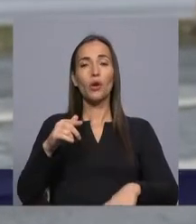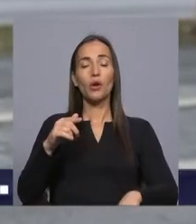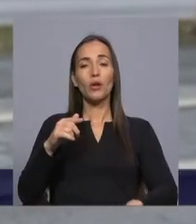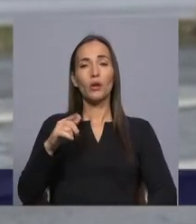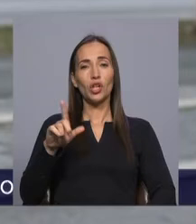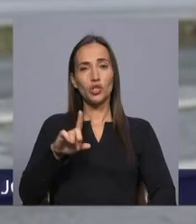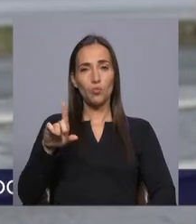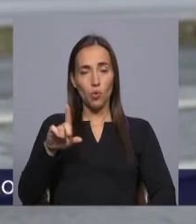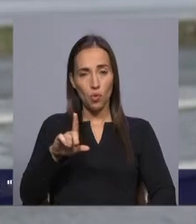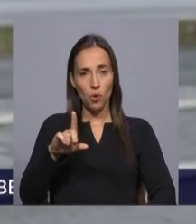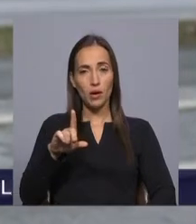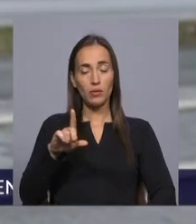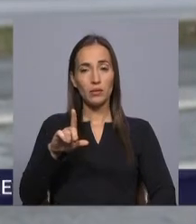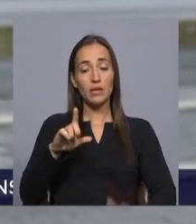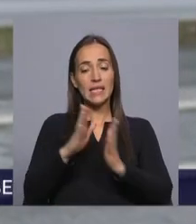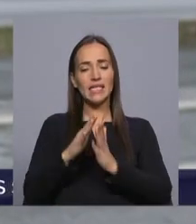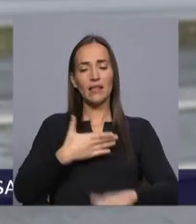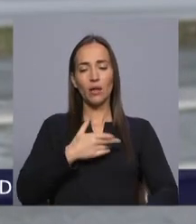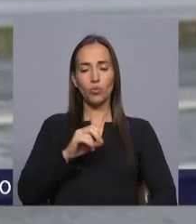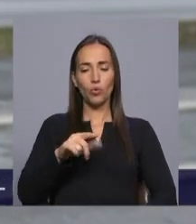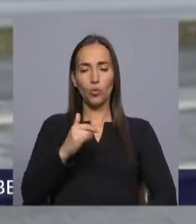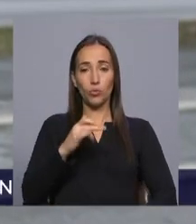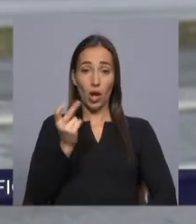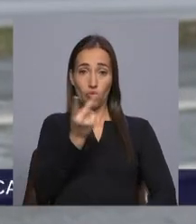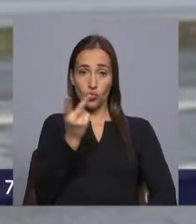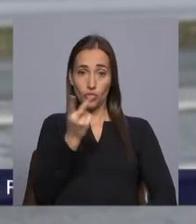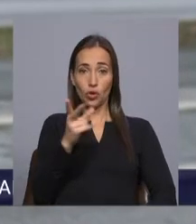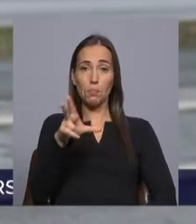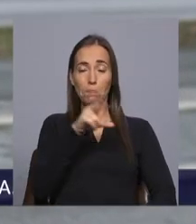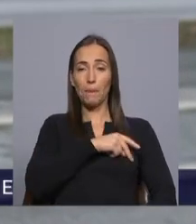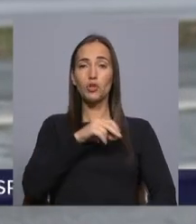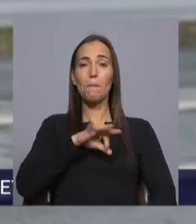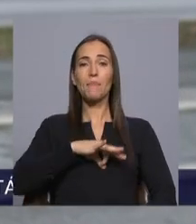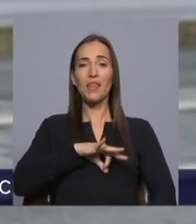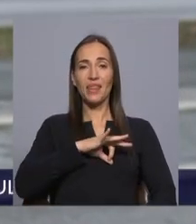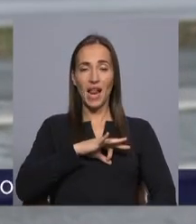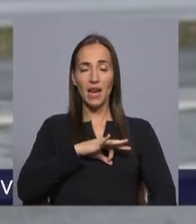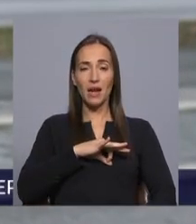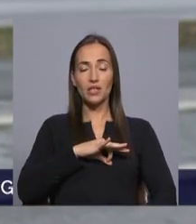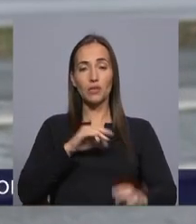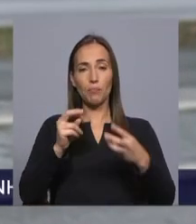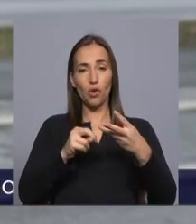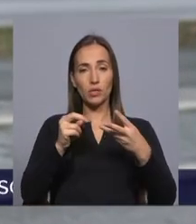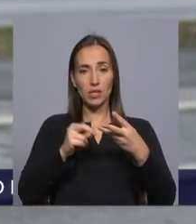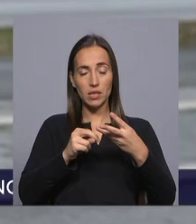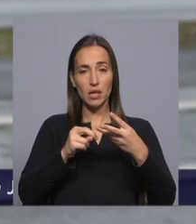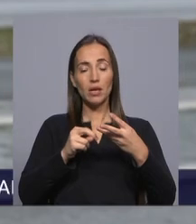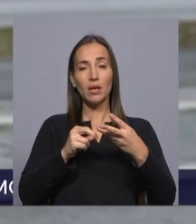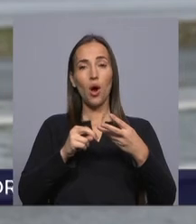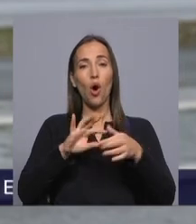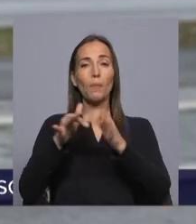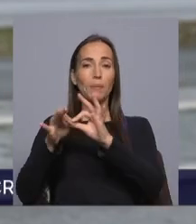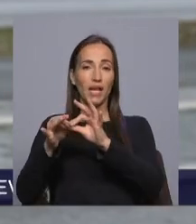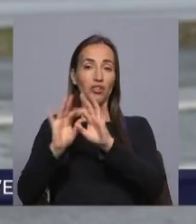dois cavalheiros que nós estamos aqui a ver, porque trouxeram para casa as primeiras medalhas de bronze, as primeiras medalhas nas Olimpíadas da Astronomia. E, portanto, é sempre